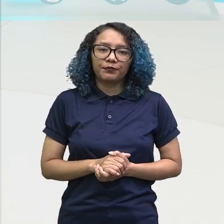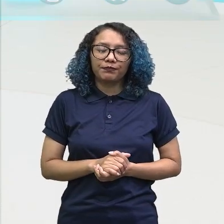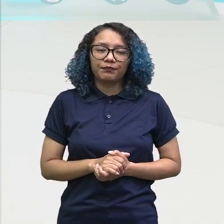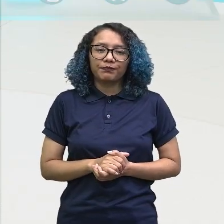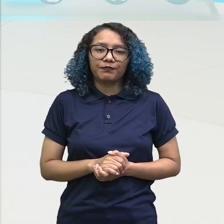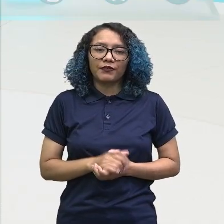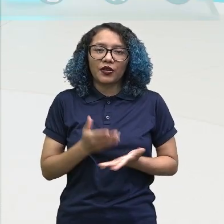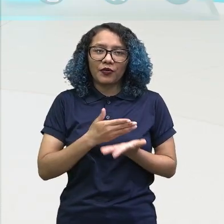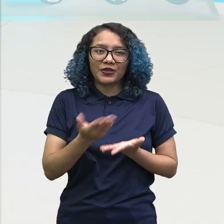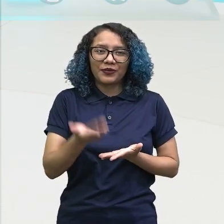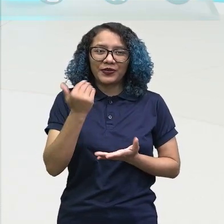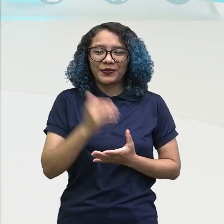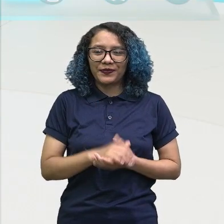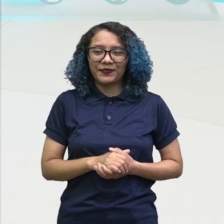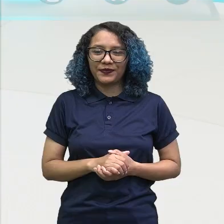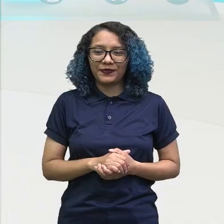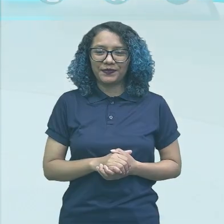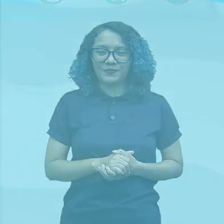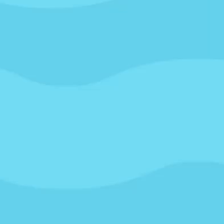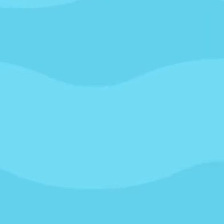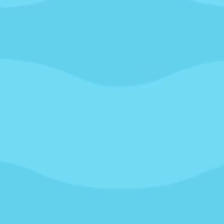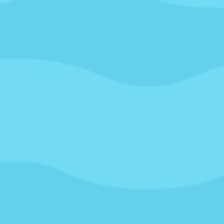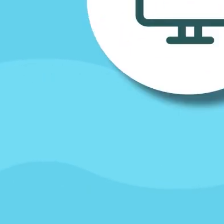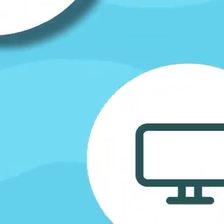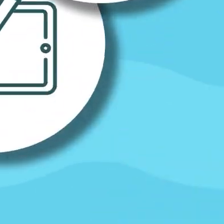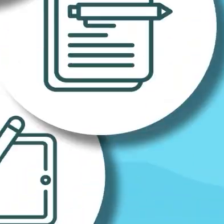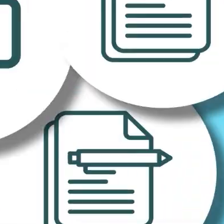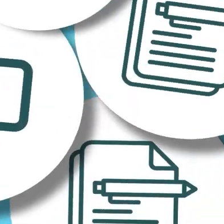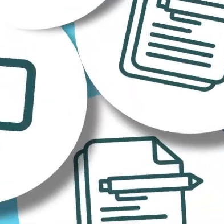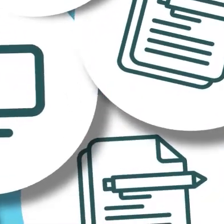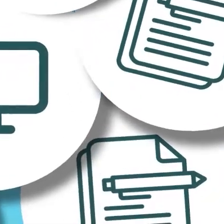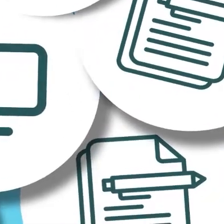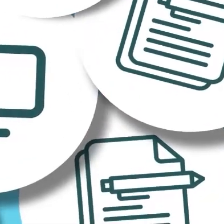Então, gente, vamos à nossa aula.